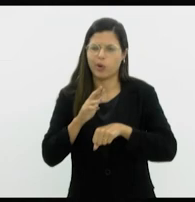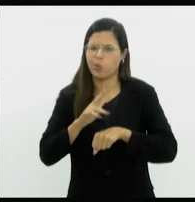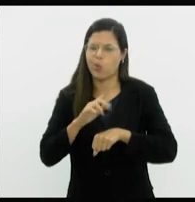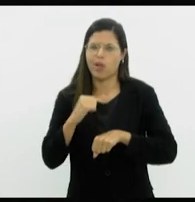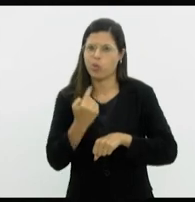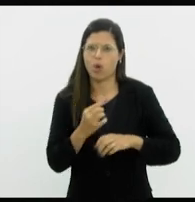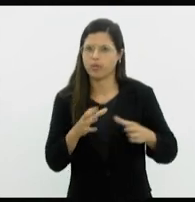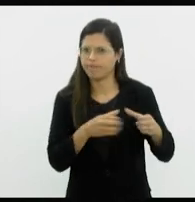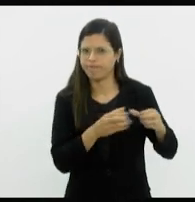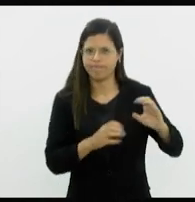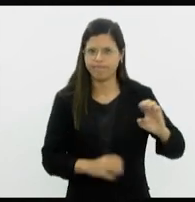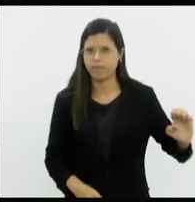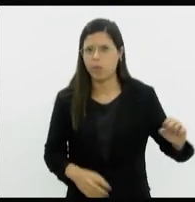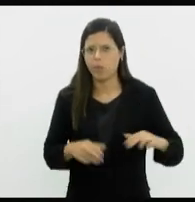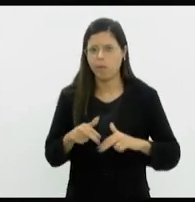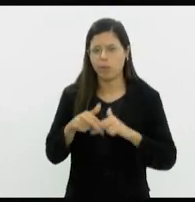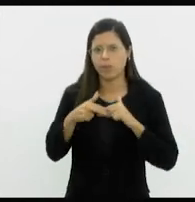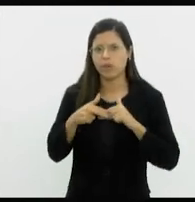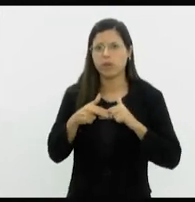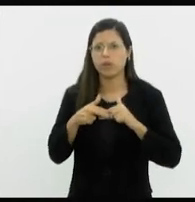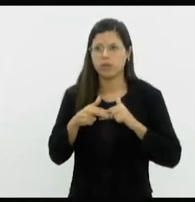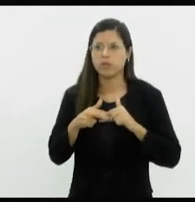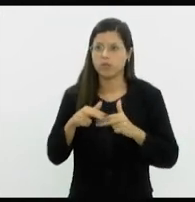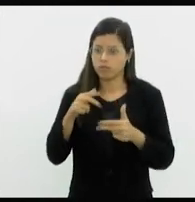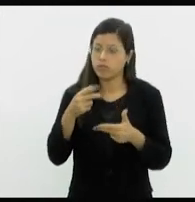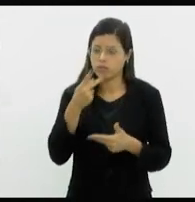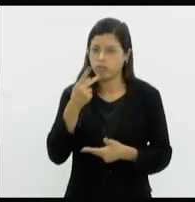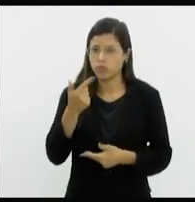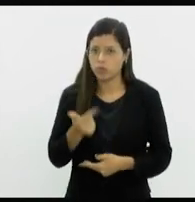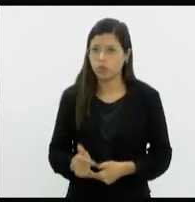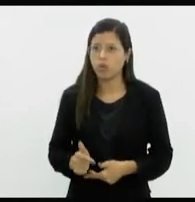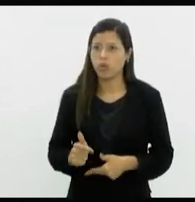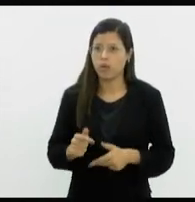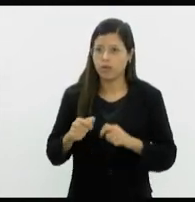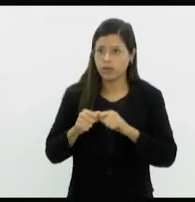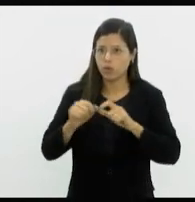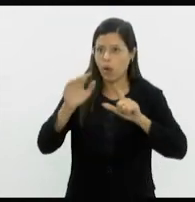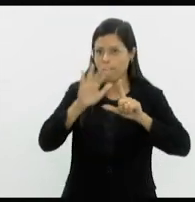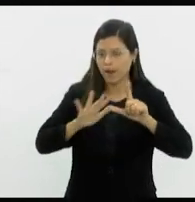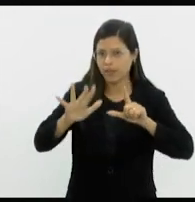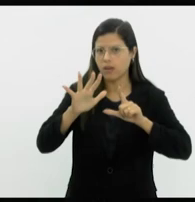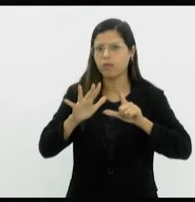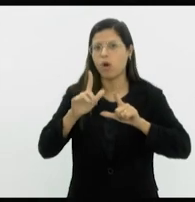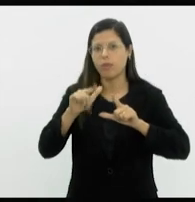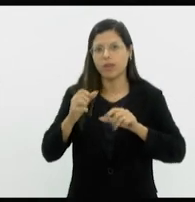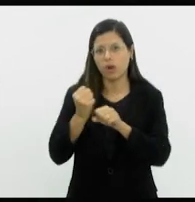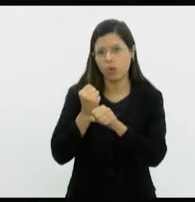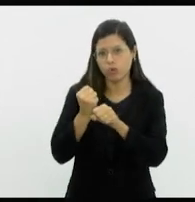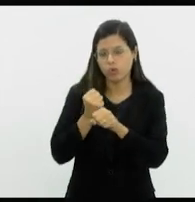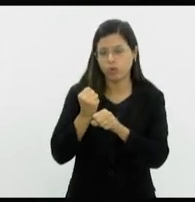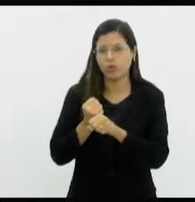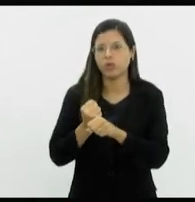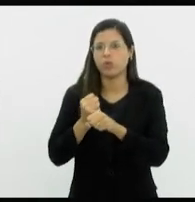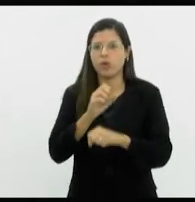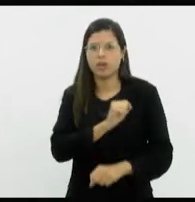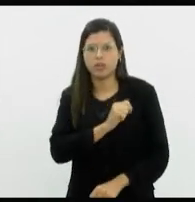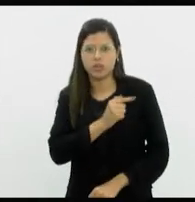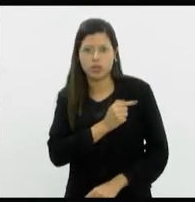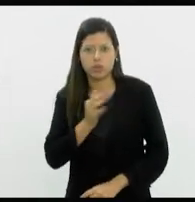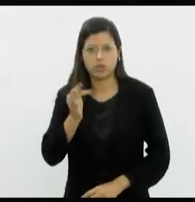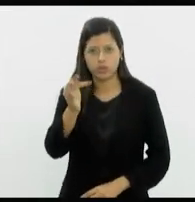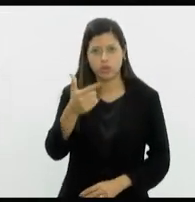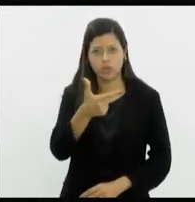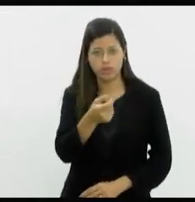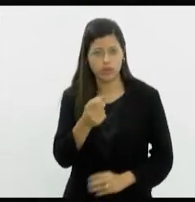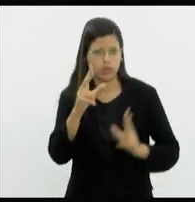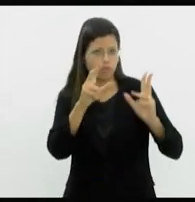isso, estaremos reafirmando e estaremos construindo a plataforma Construindo a São Gonçalo do Futuro, com 20 temas, onde a população pode